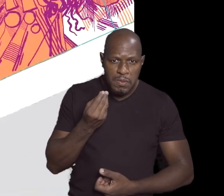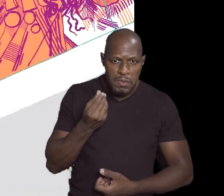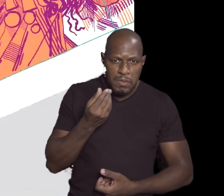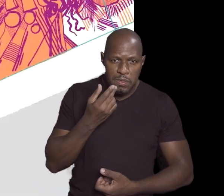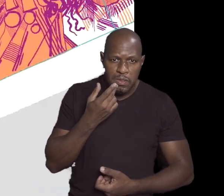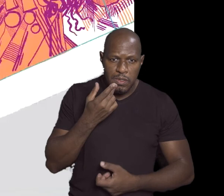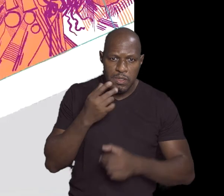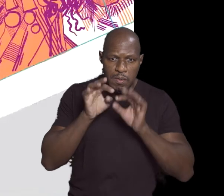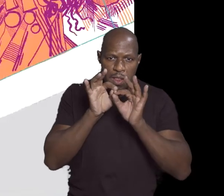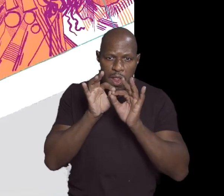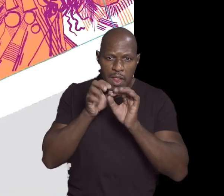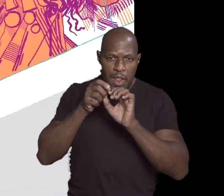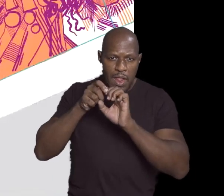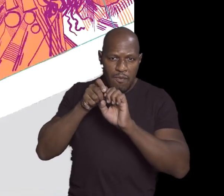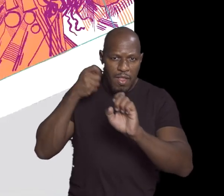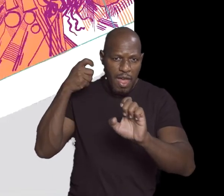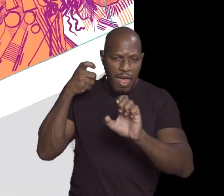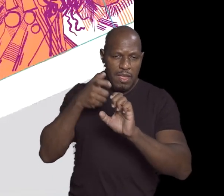Realmente o flash.